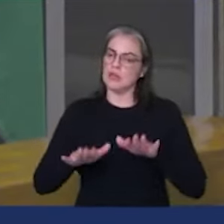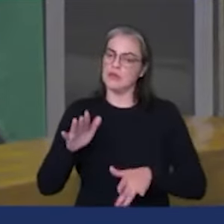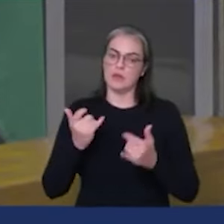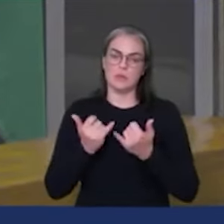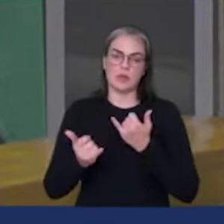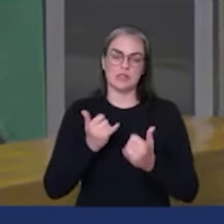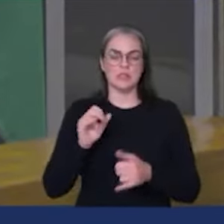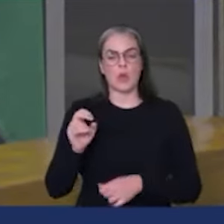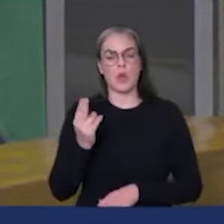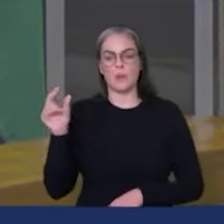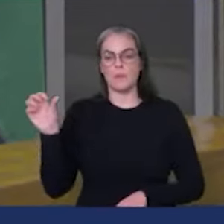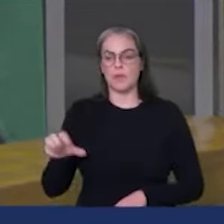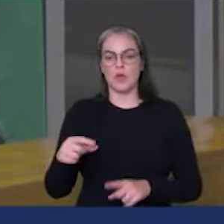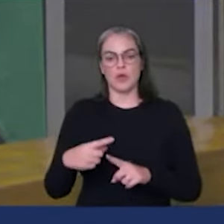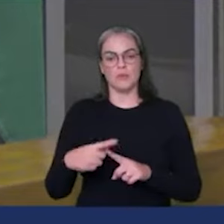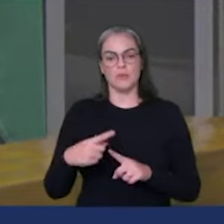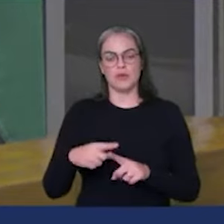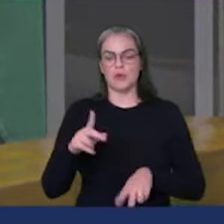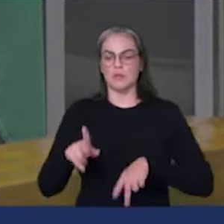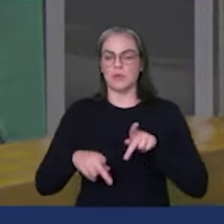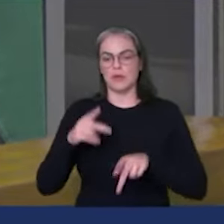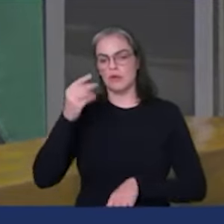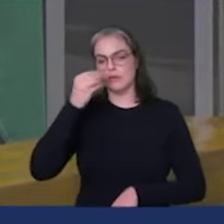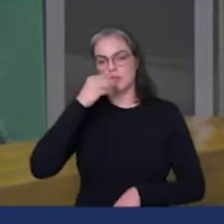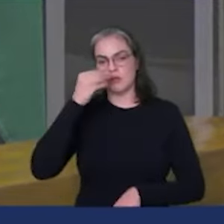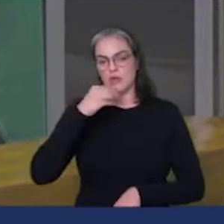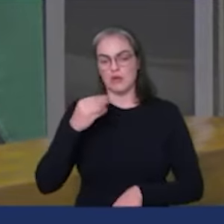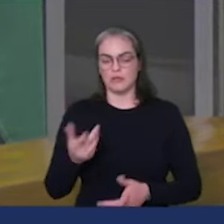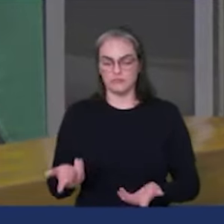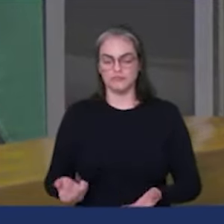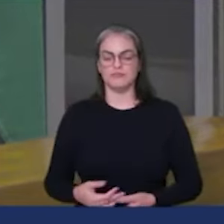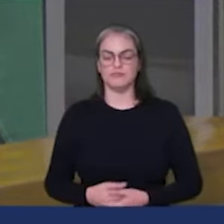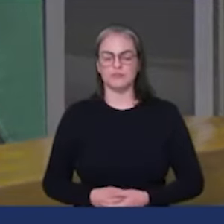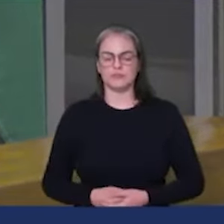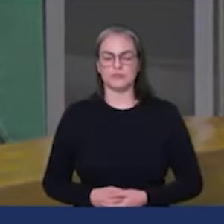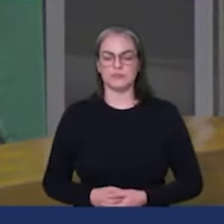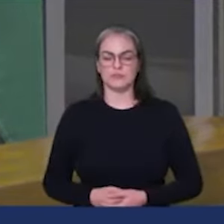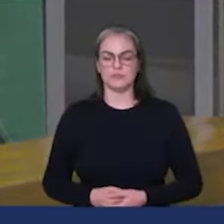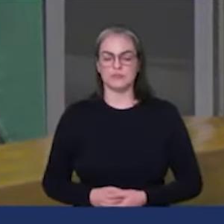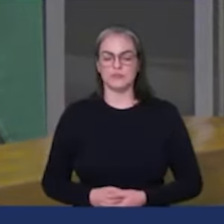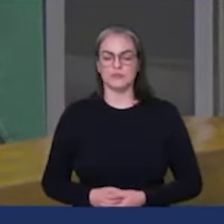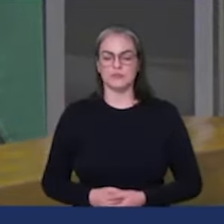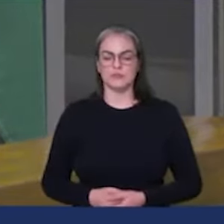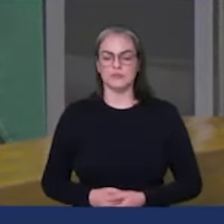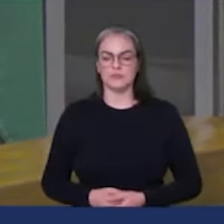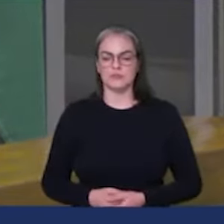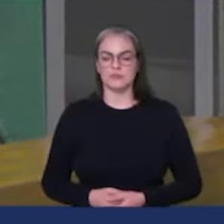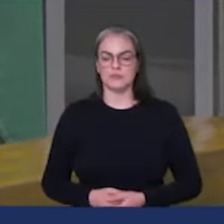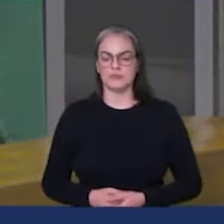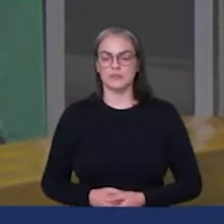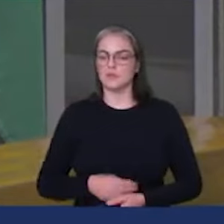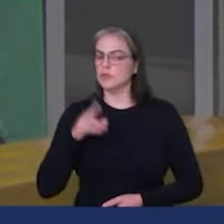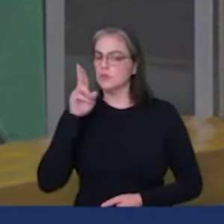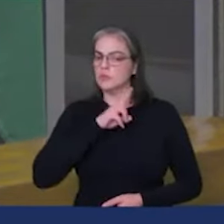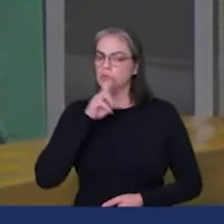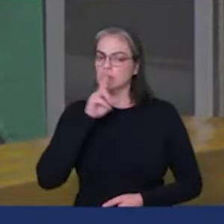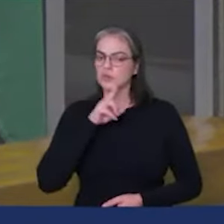piores, dada a fragilidade da nossa população mais vulnerável. Tudo isso faz com que seja urgente que